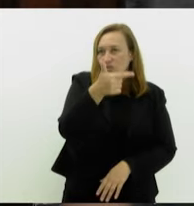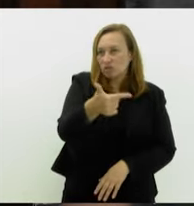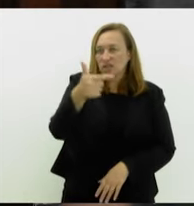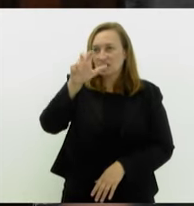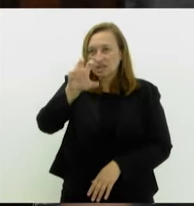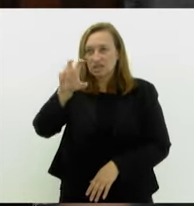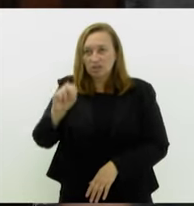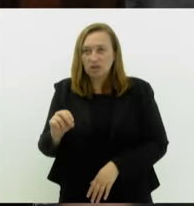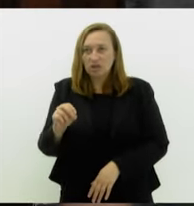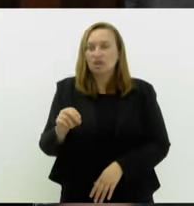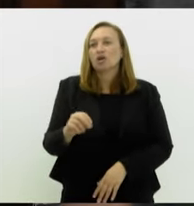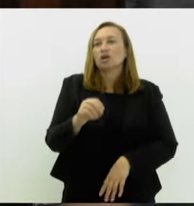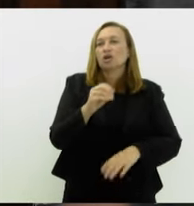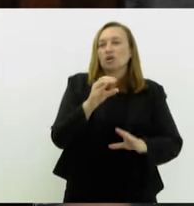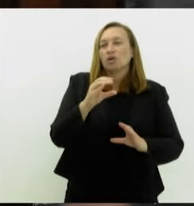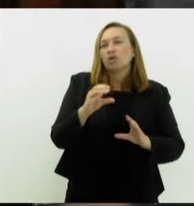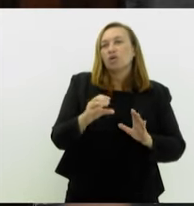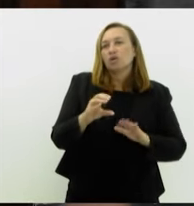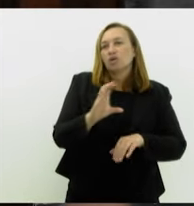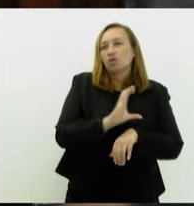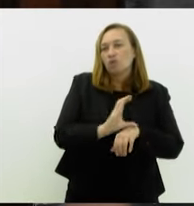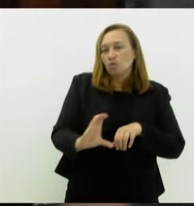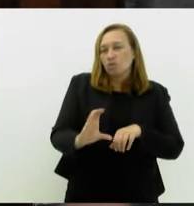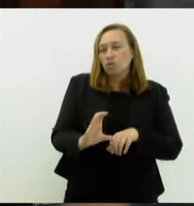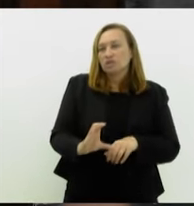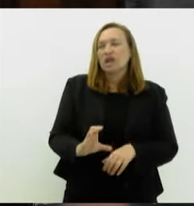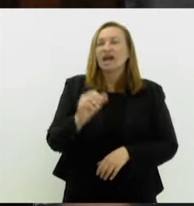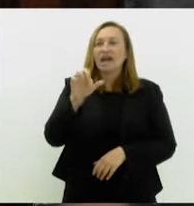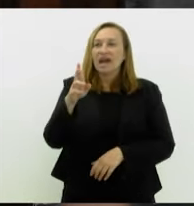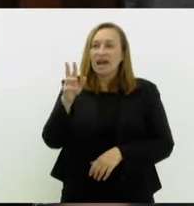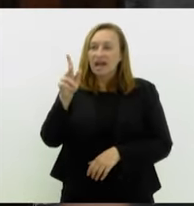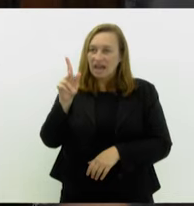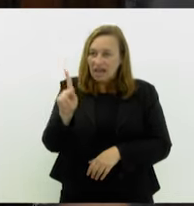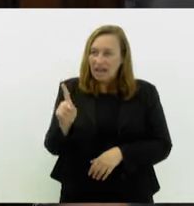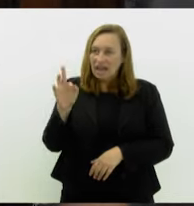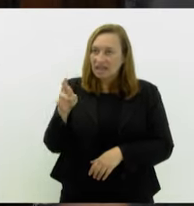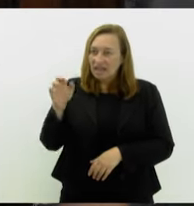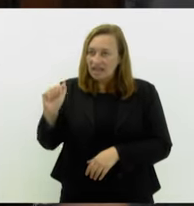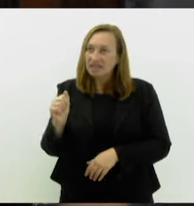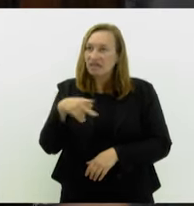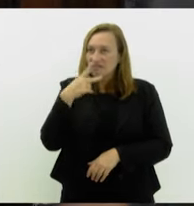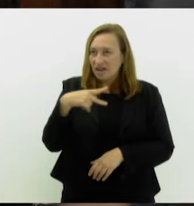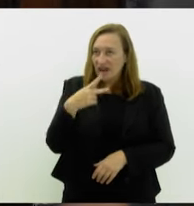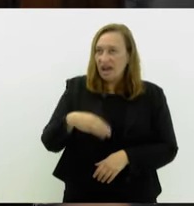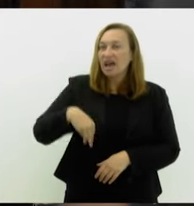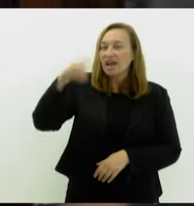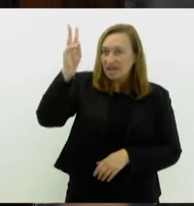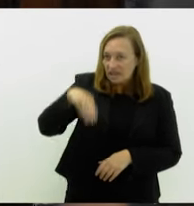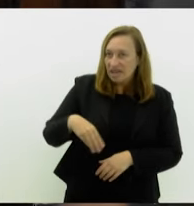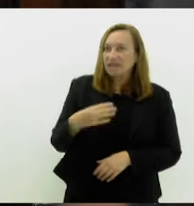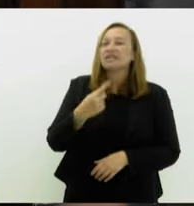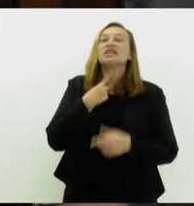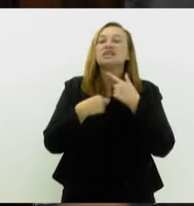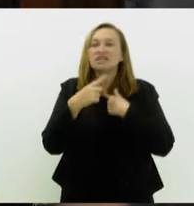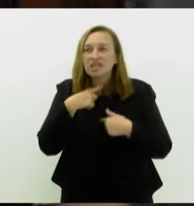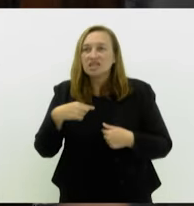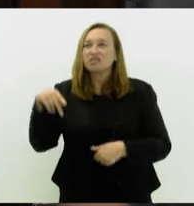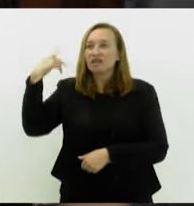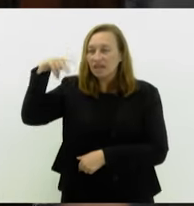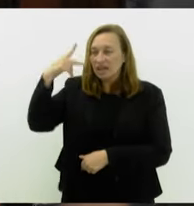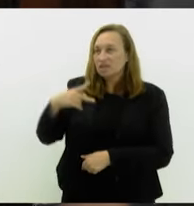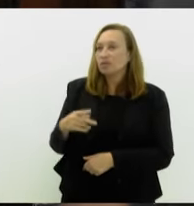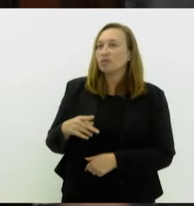vereadoras a caliana vai falar bastante sobre isso ela vai mostrar o quanto vocês têm ferramentas para se defender